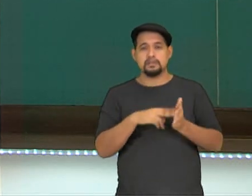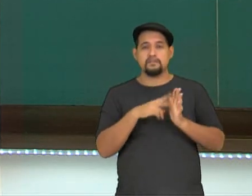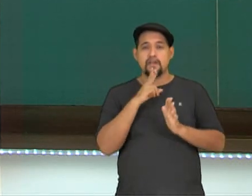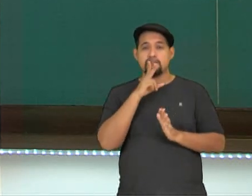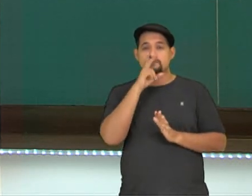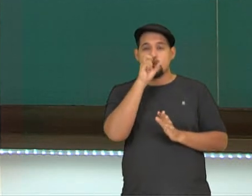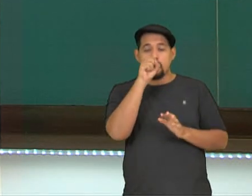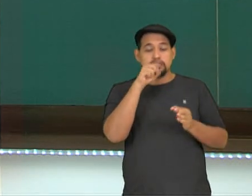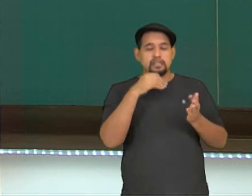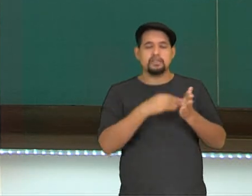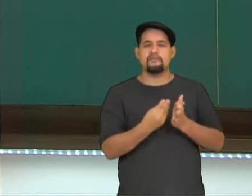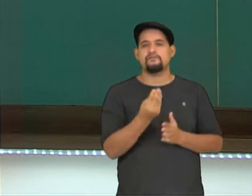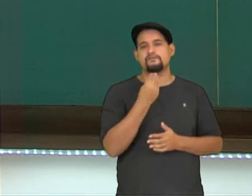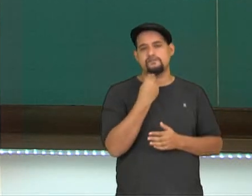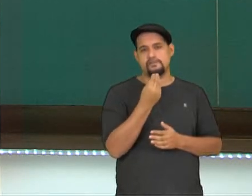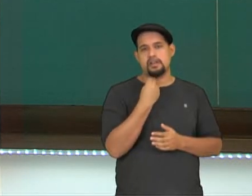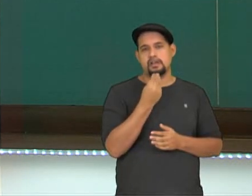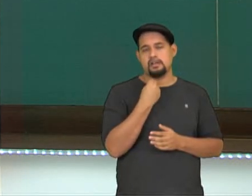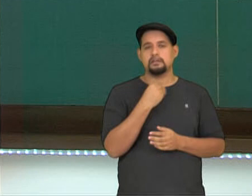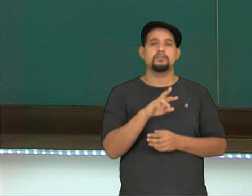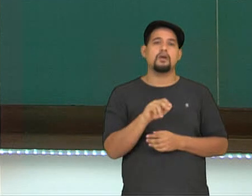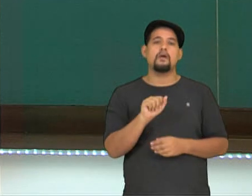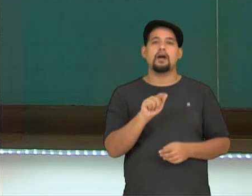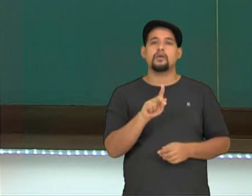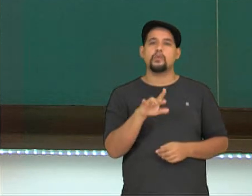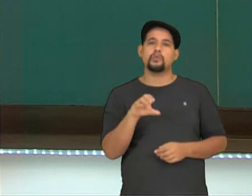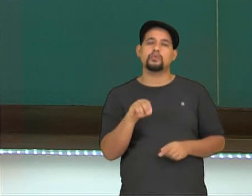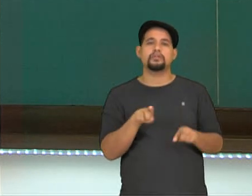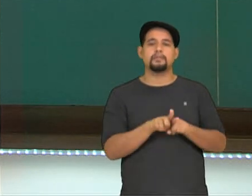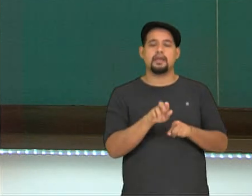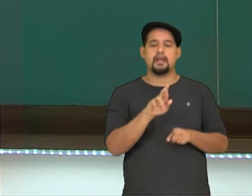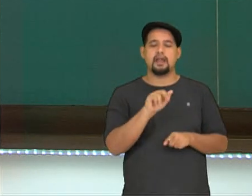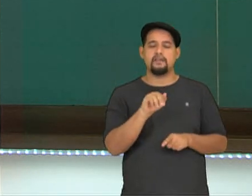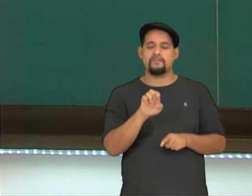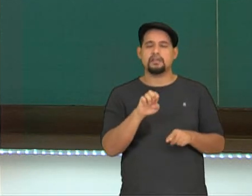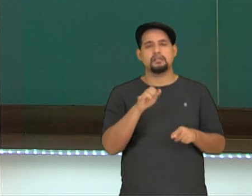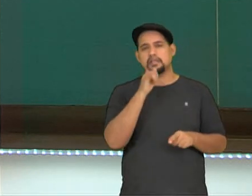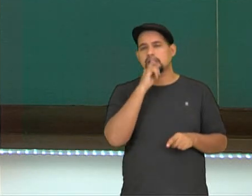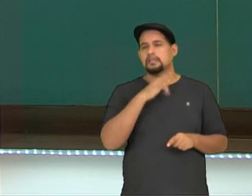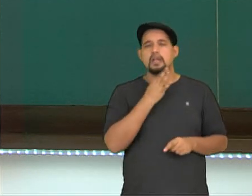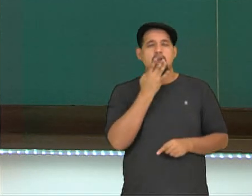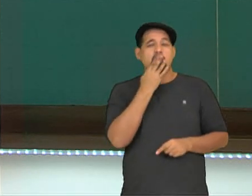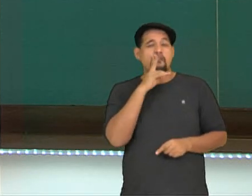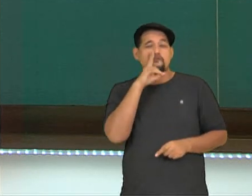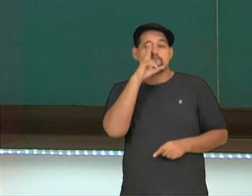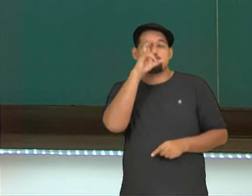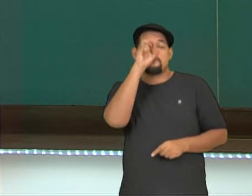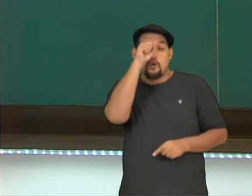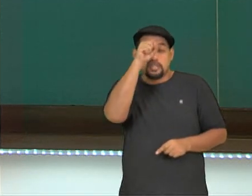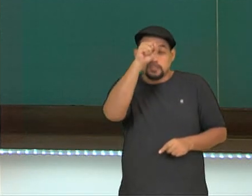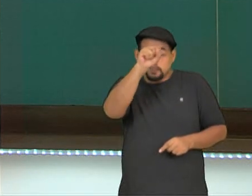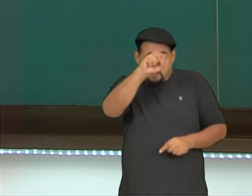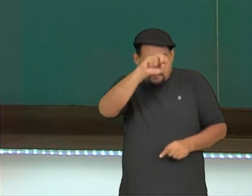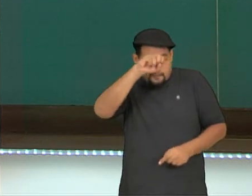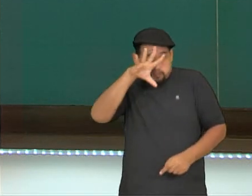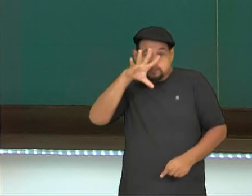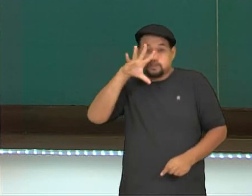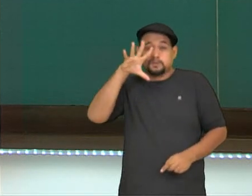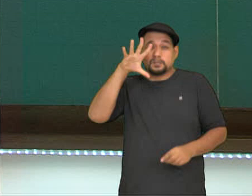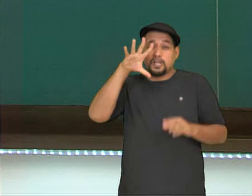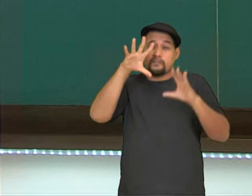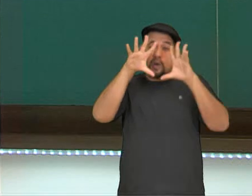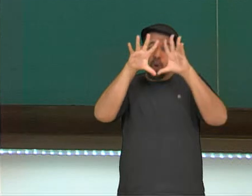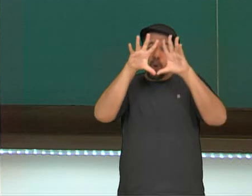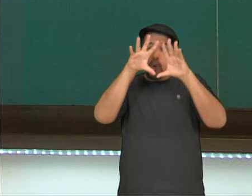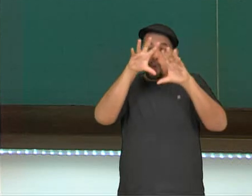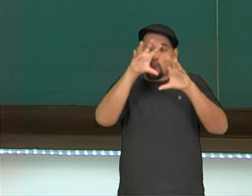forte até uma cor mais fraca, como fosse o agudo e o grave. Ou seja, eu tenho aquela cor bem forte que é o grave e ela vai ficando cada vez mais diluída,